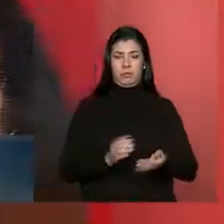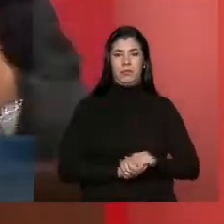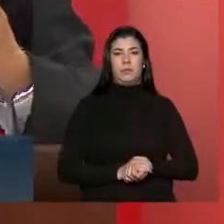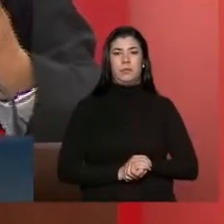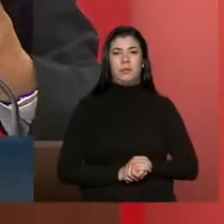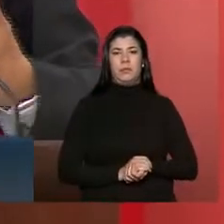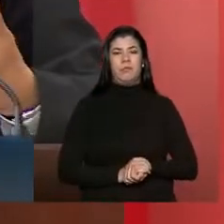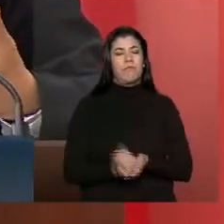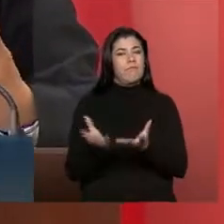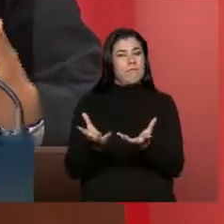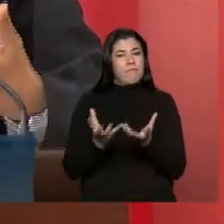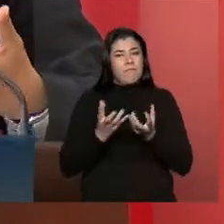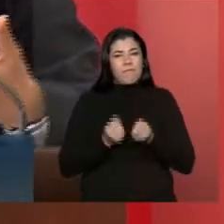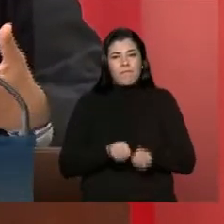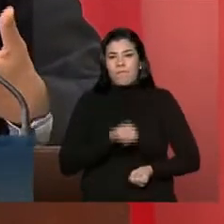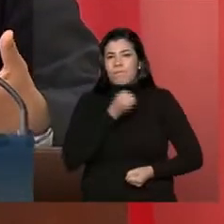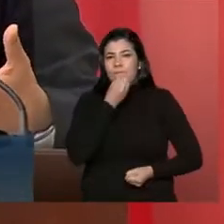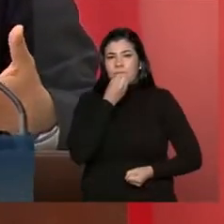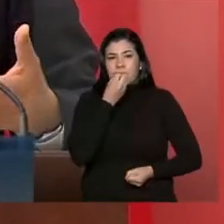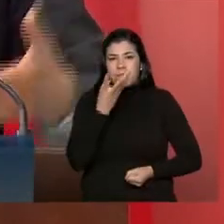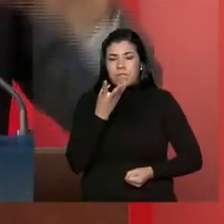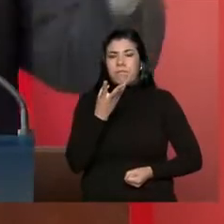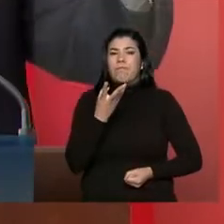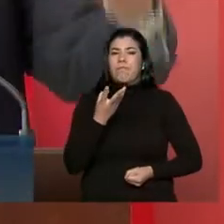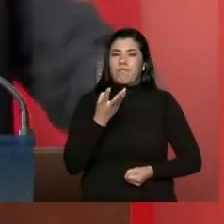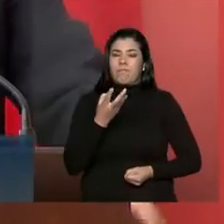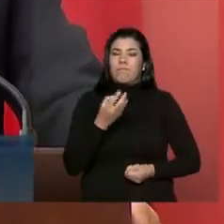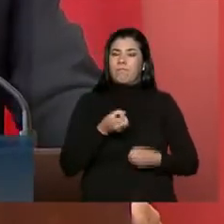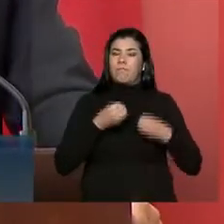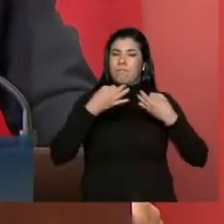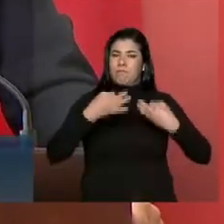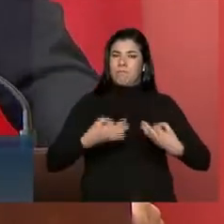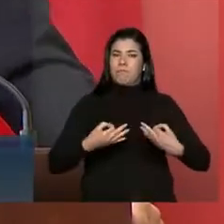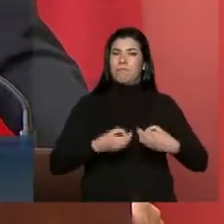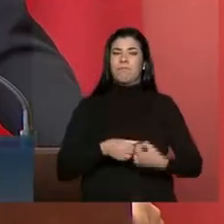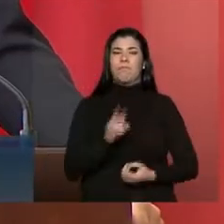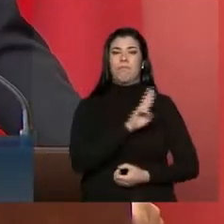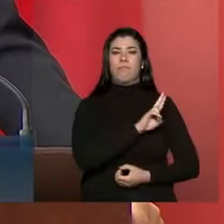uma acolhida muito calorosa em nome